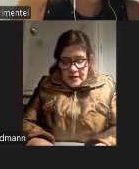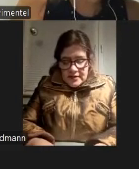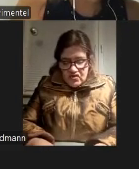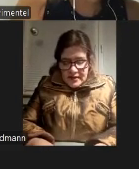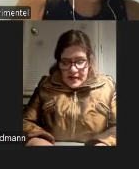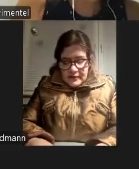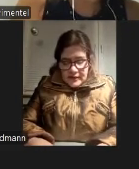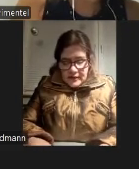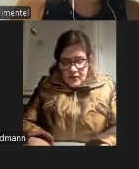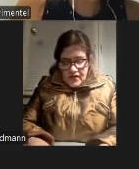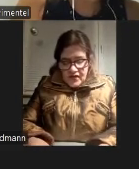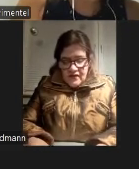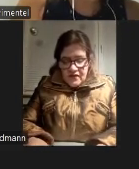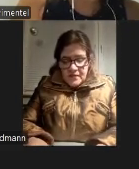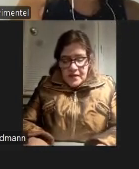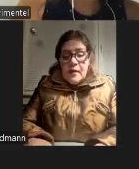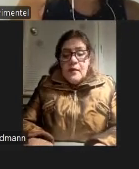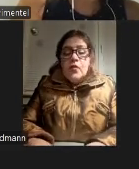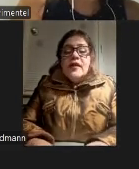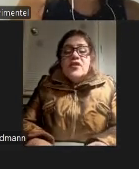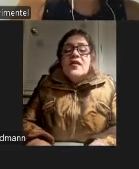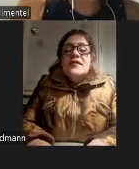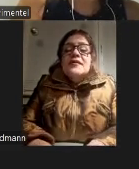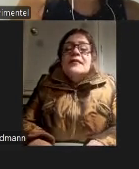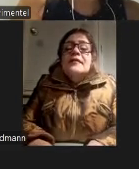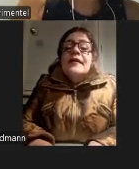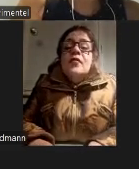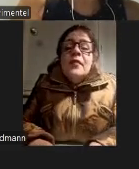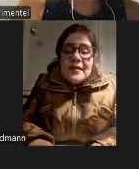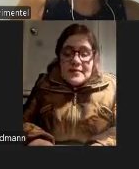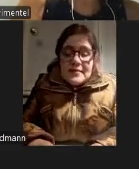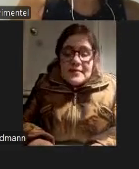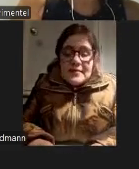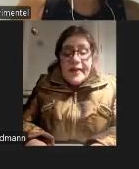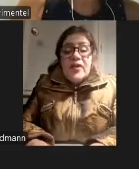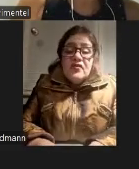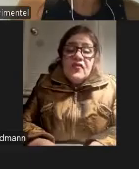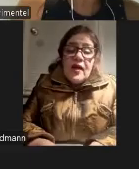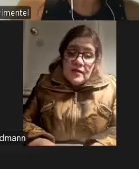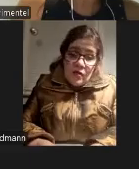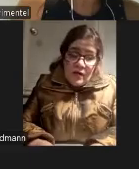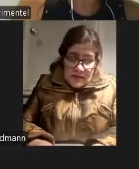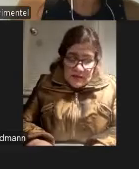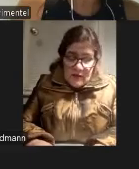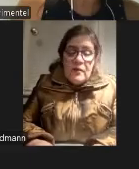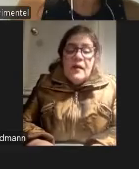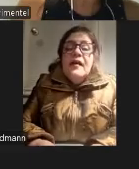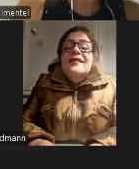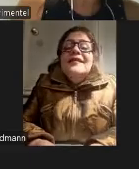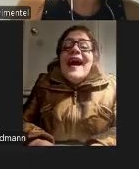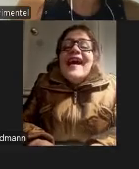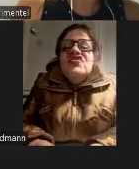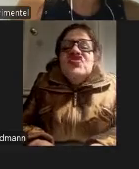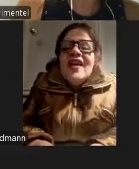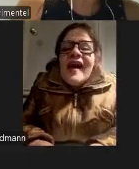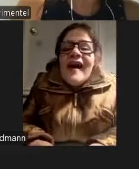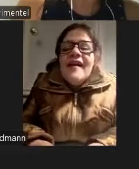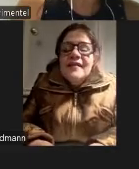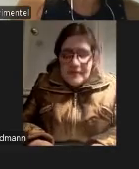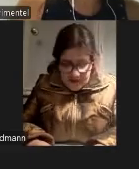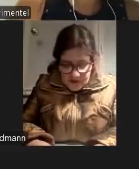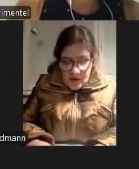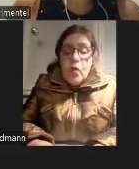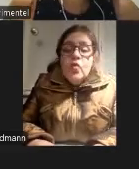na situação geriátrica que eu vivo, muitas vezes é de ter o prazer, já que a gente fala de cognição, de